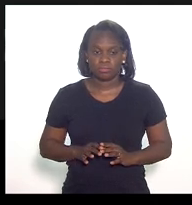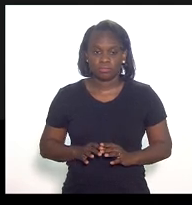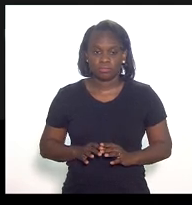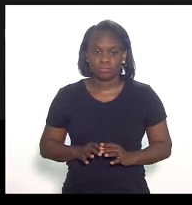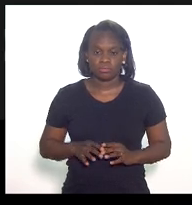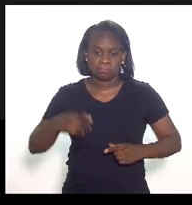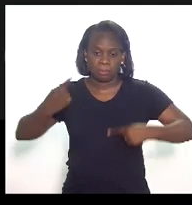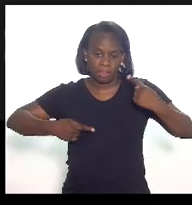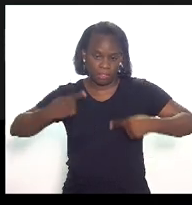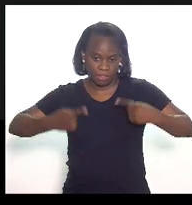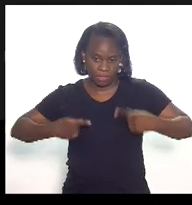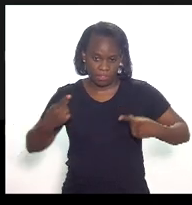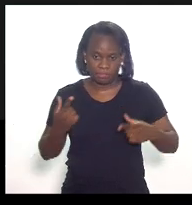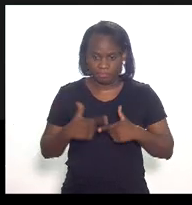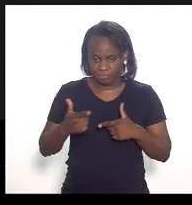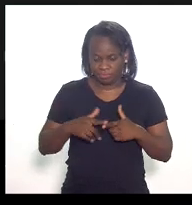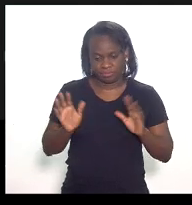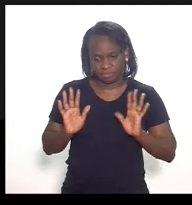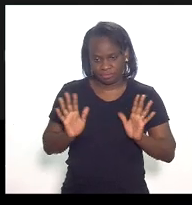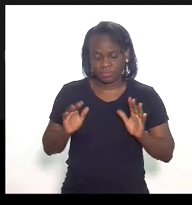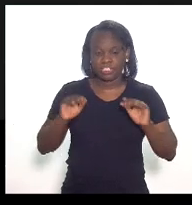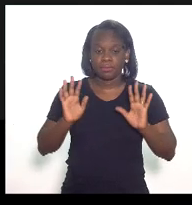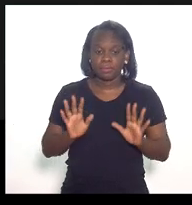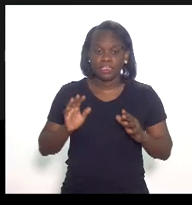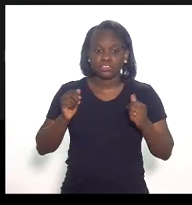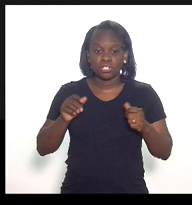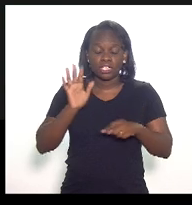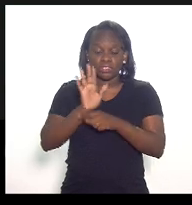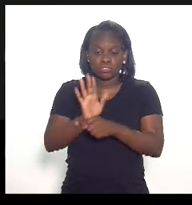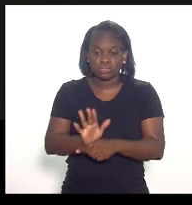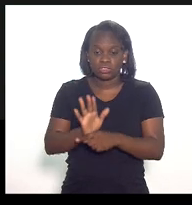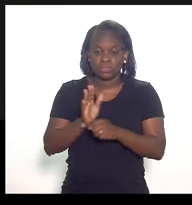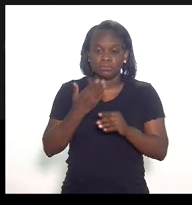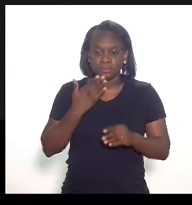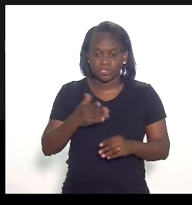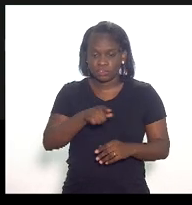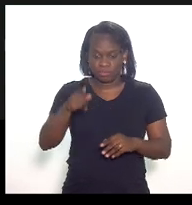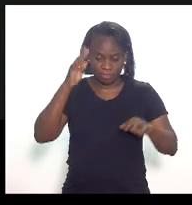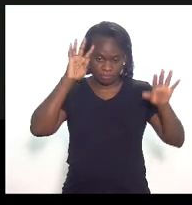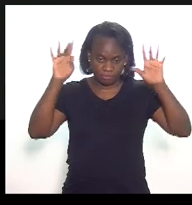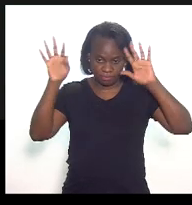trazer polêmica, mas só para pedir uma reflexão a Vossa Excelência,